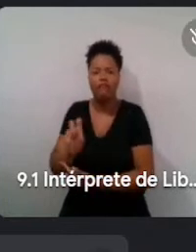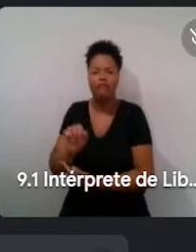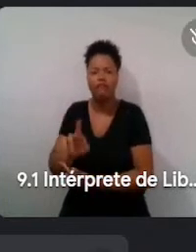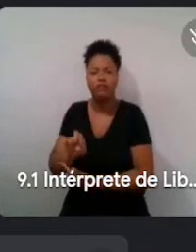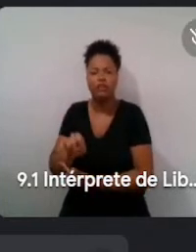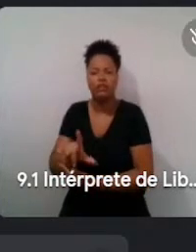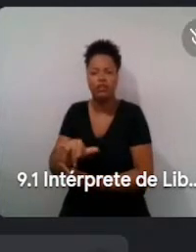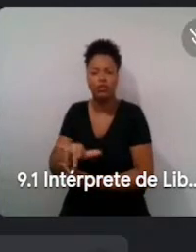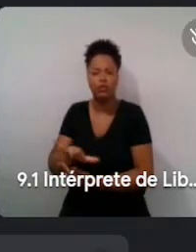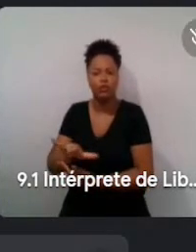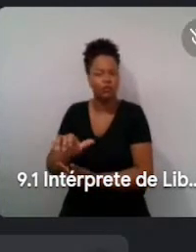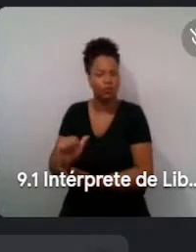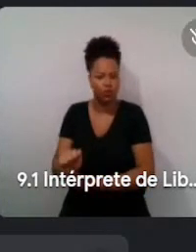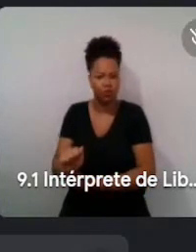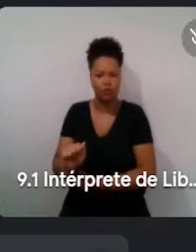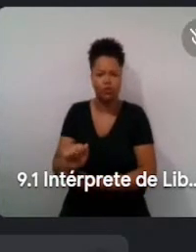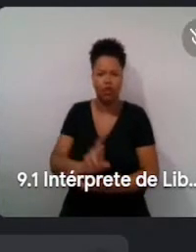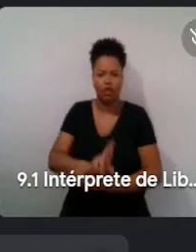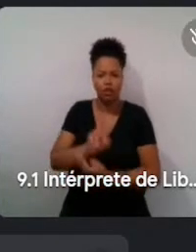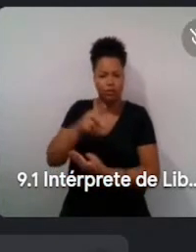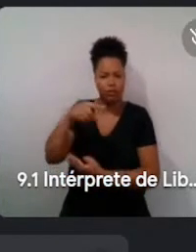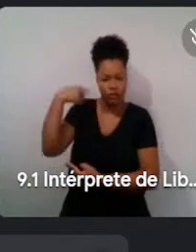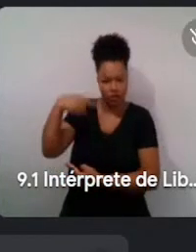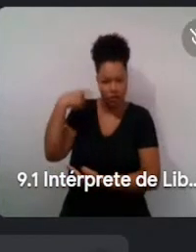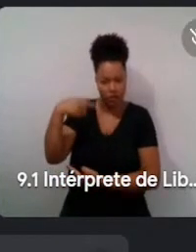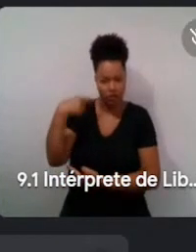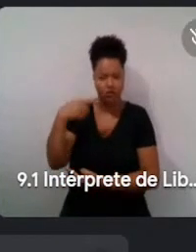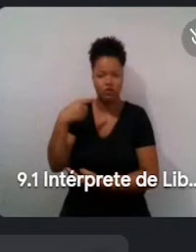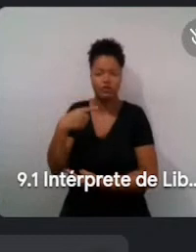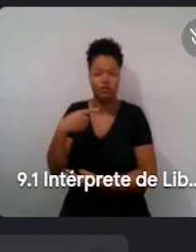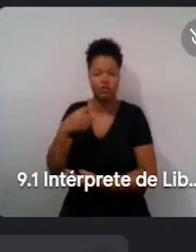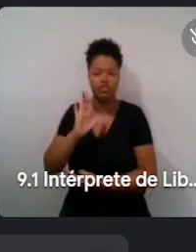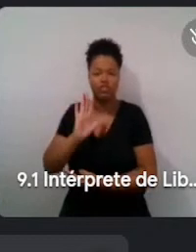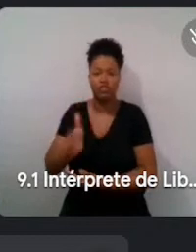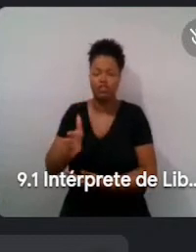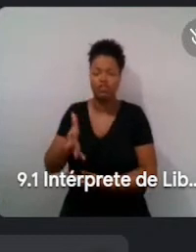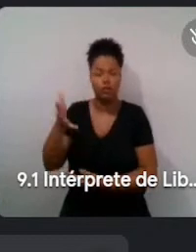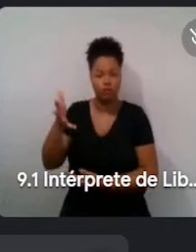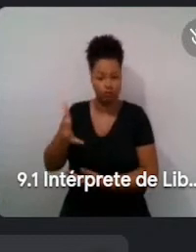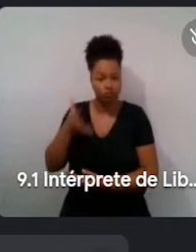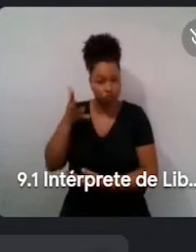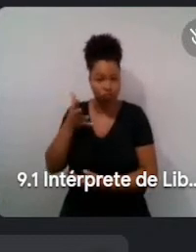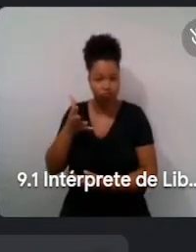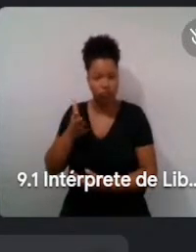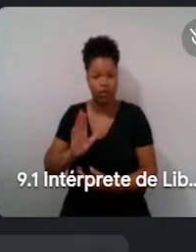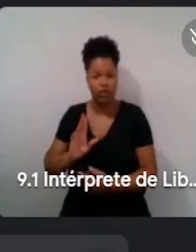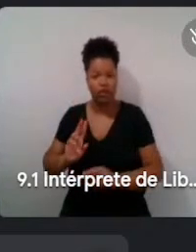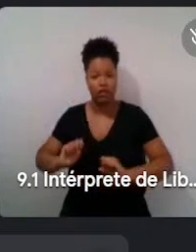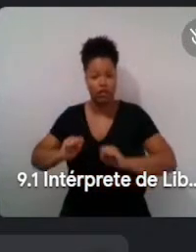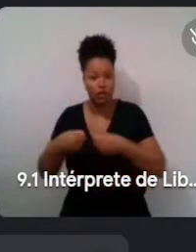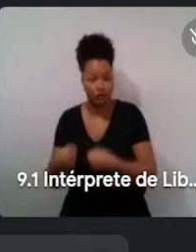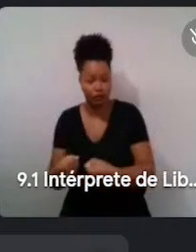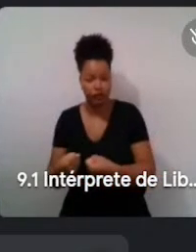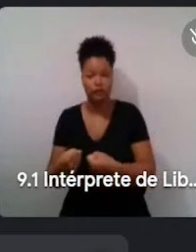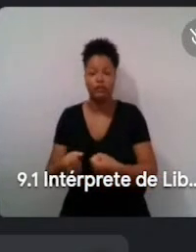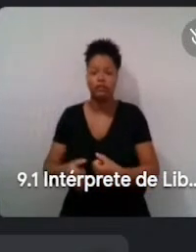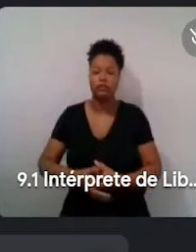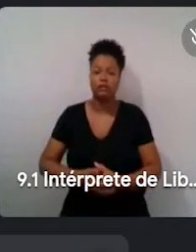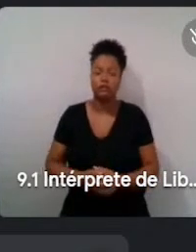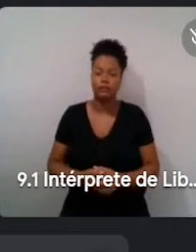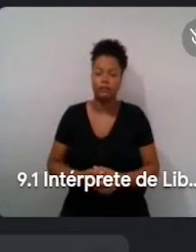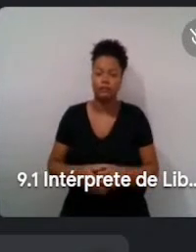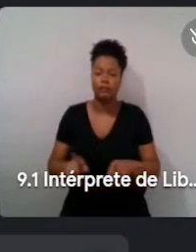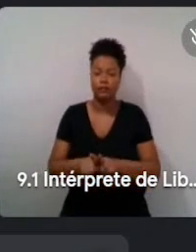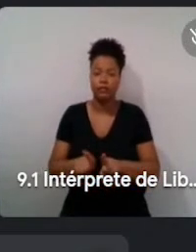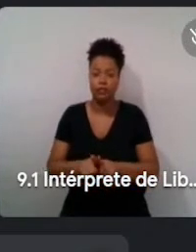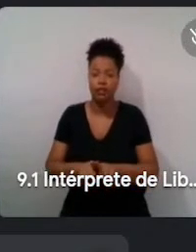aqui com seu advogado tendo feito a sustentação oral, foi aplicada também à